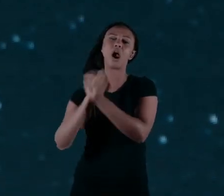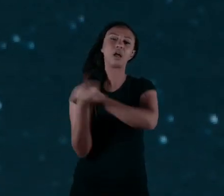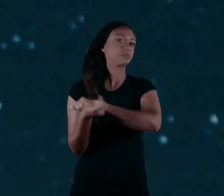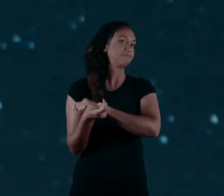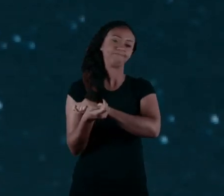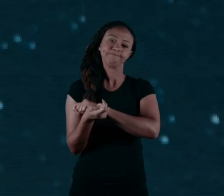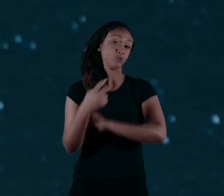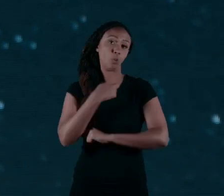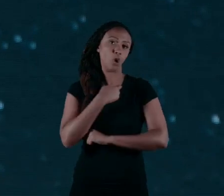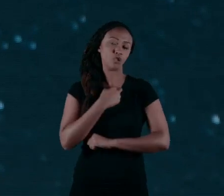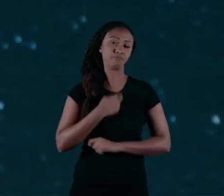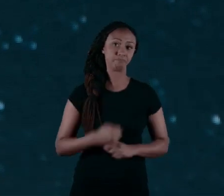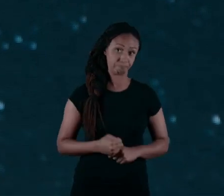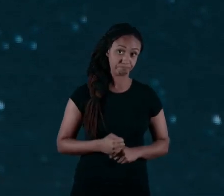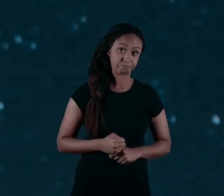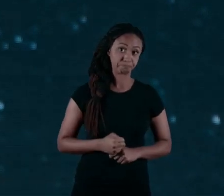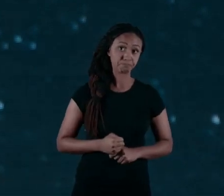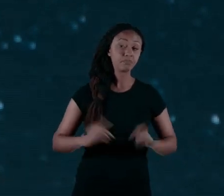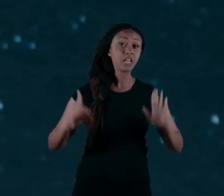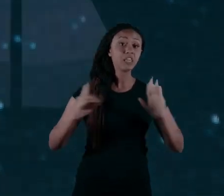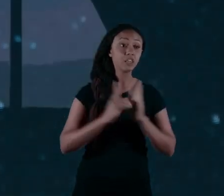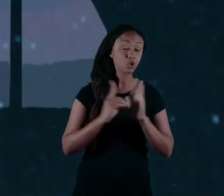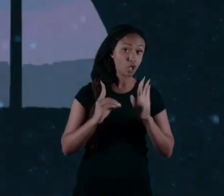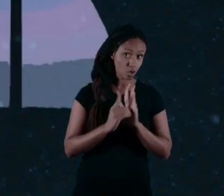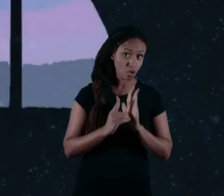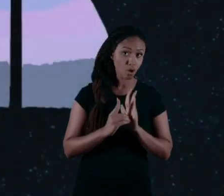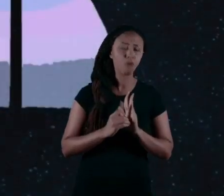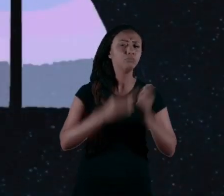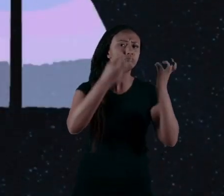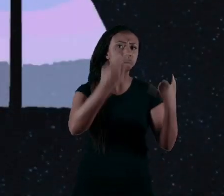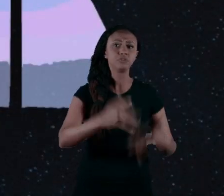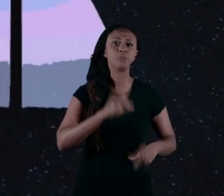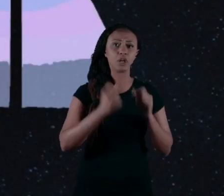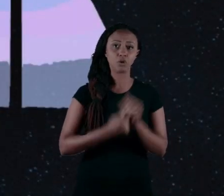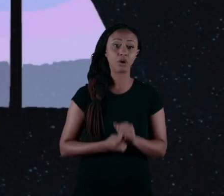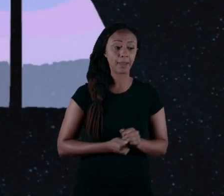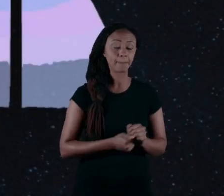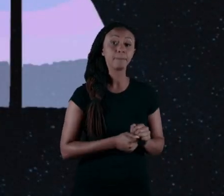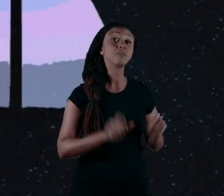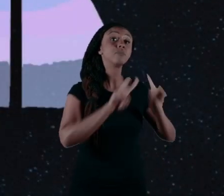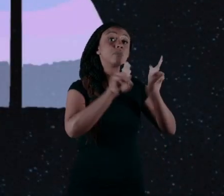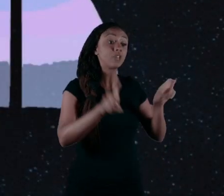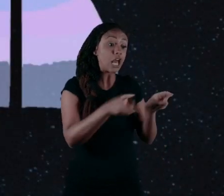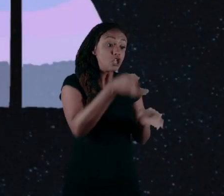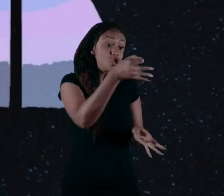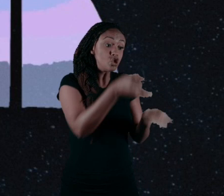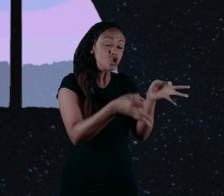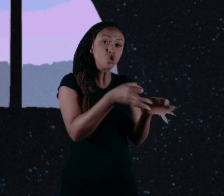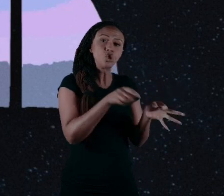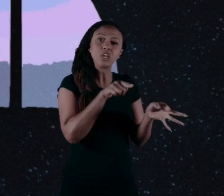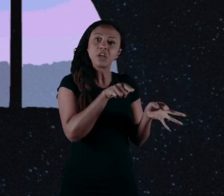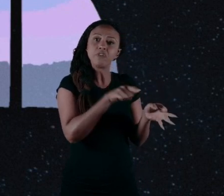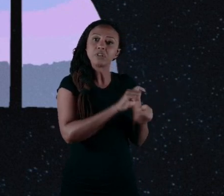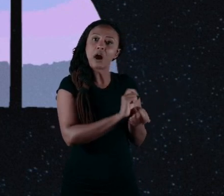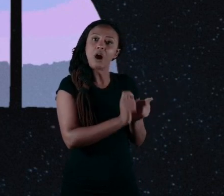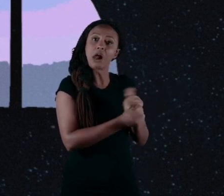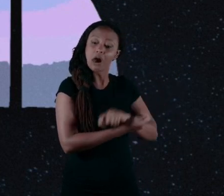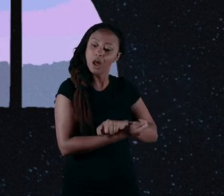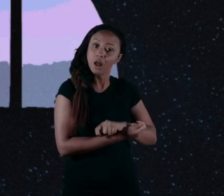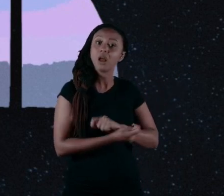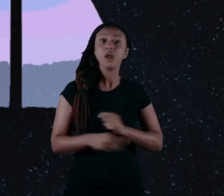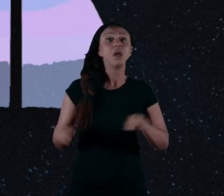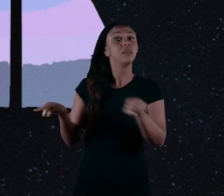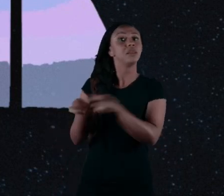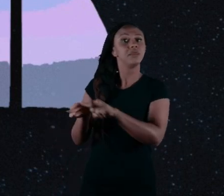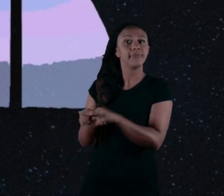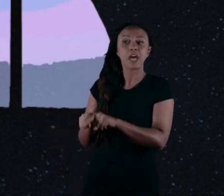16, 19 diz assim: não torcerás a justiça, não farás acepção de